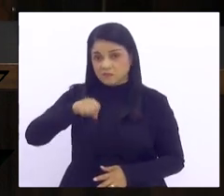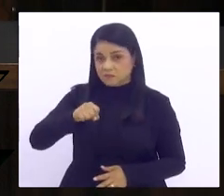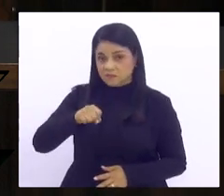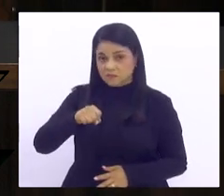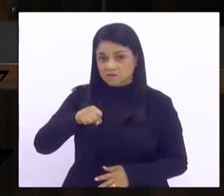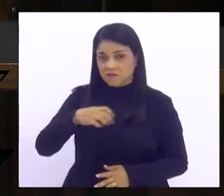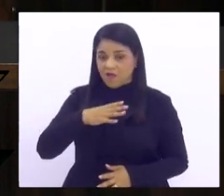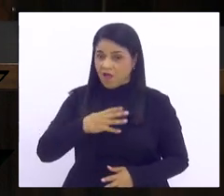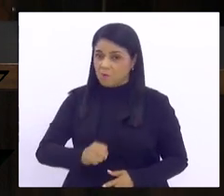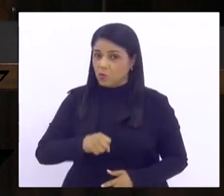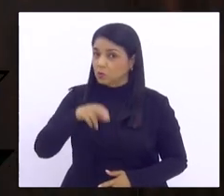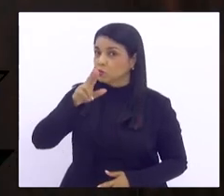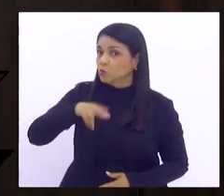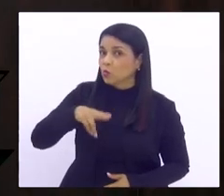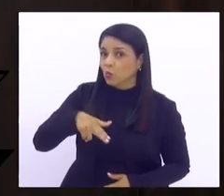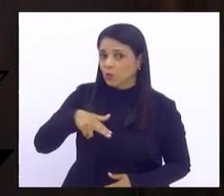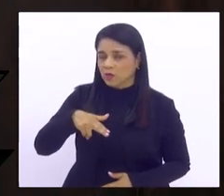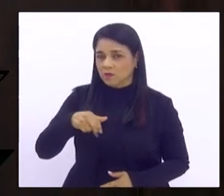obrigado.